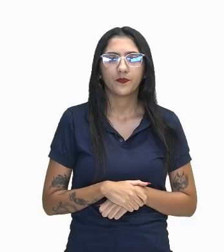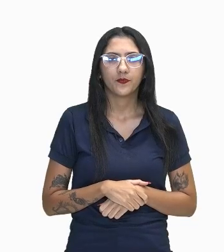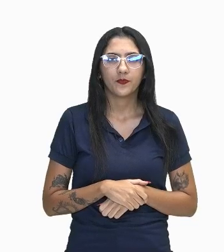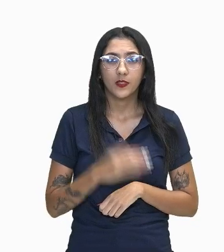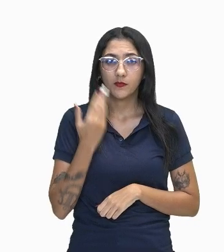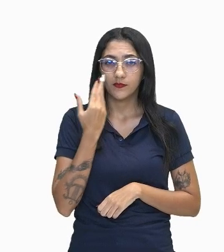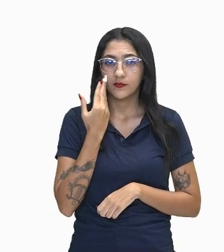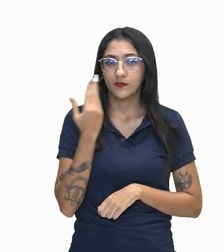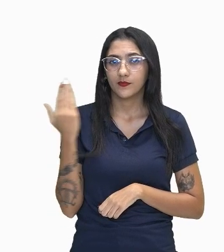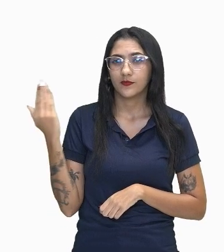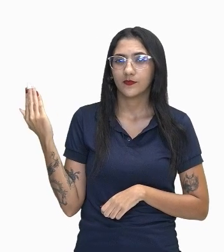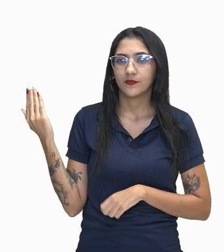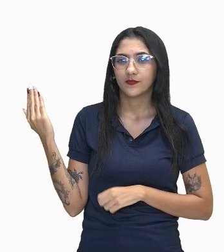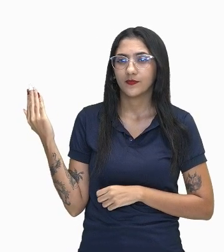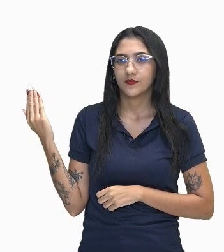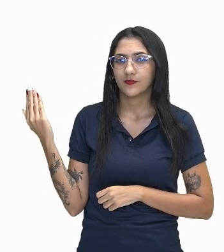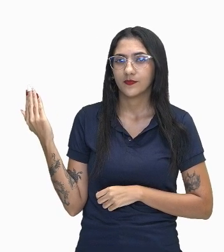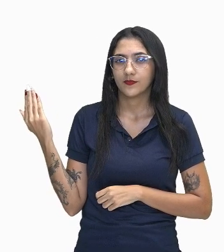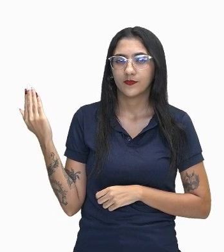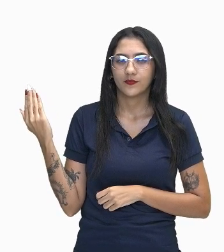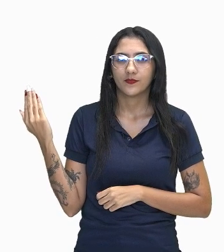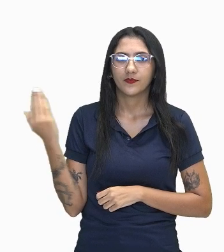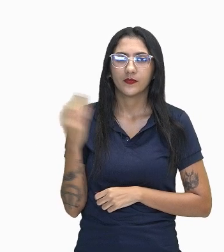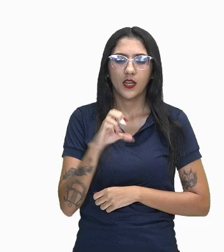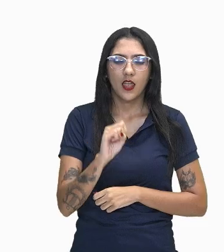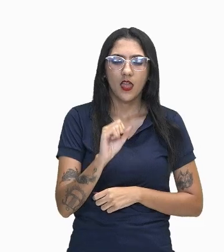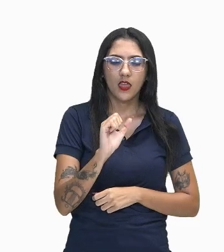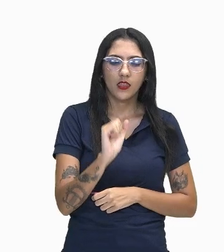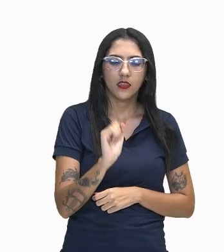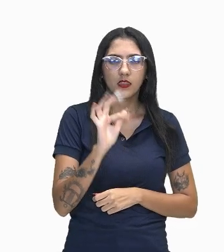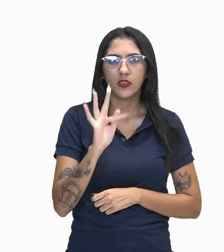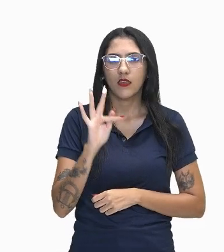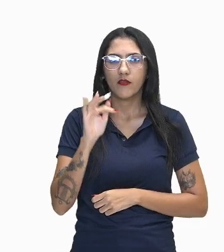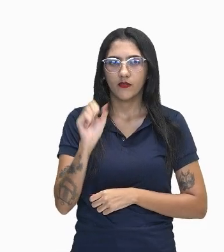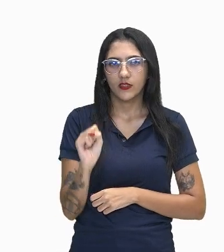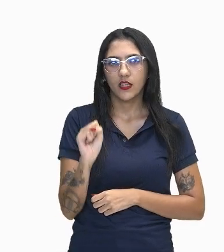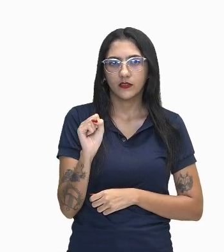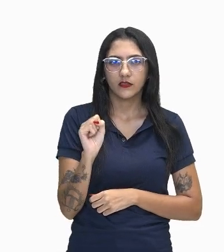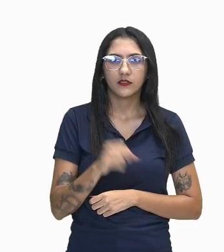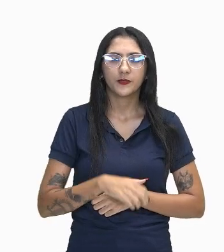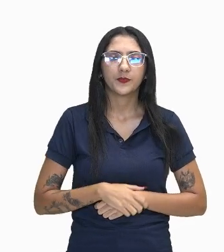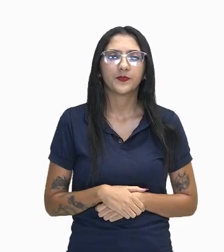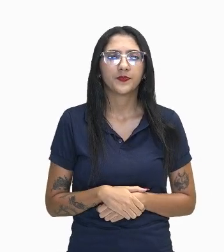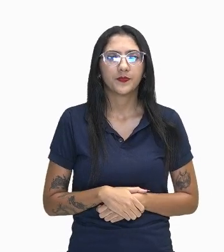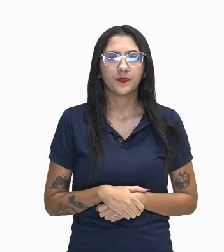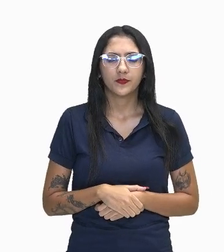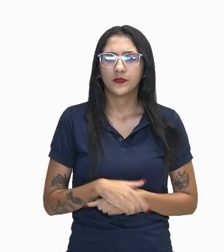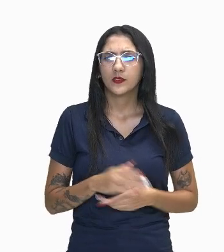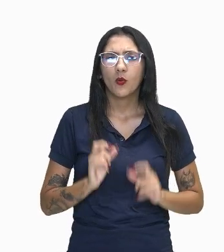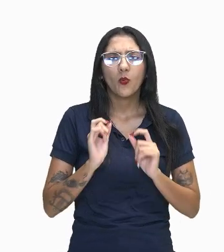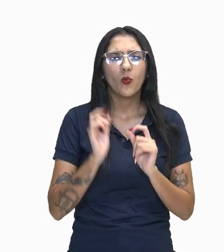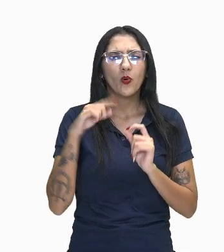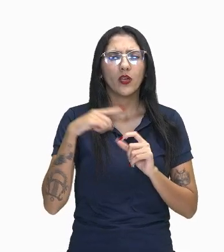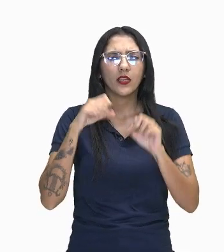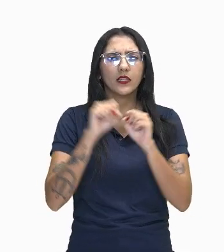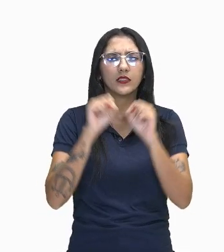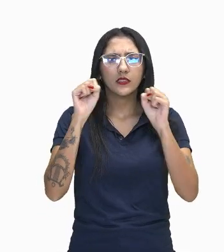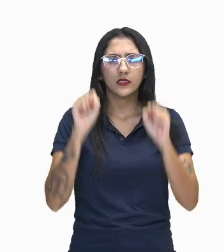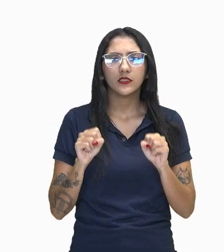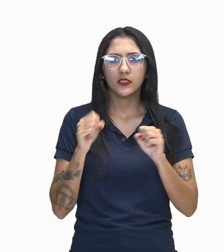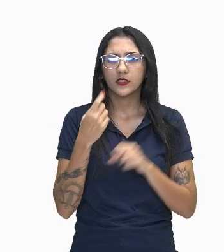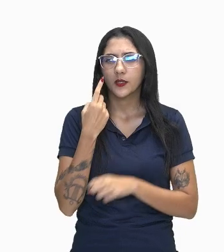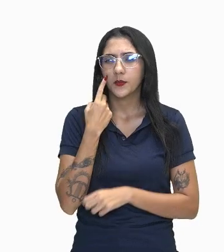gente, também conhecido como a sigla SAFs, né? SAFS. Os sistemas agroflorestais,